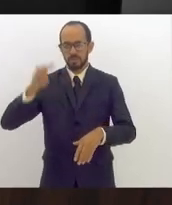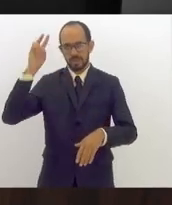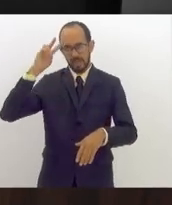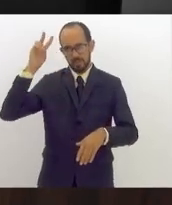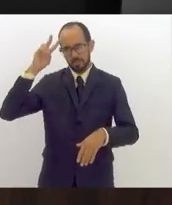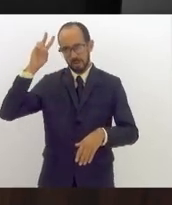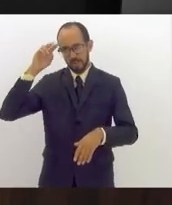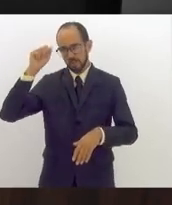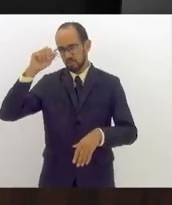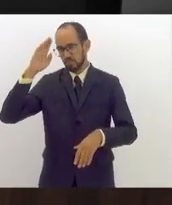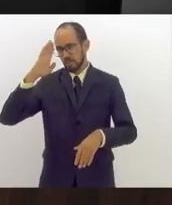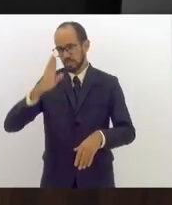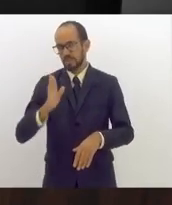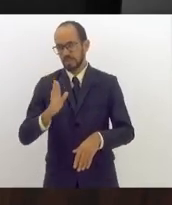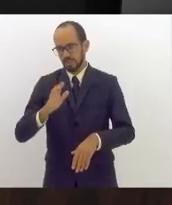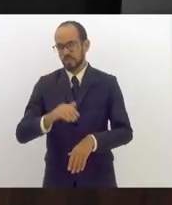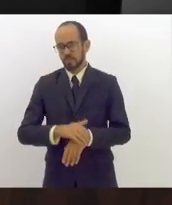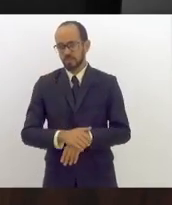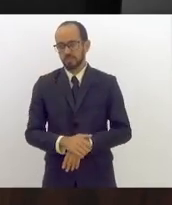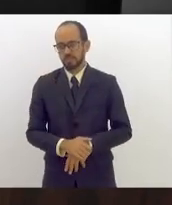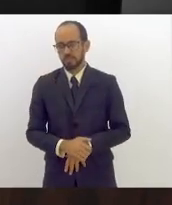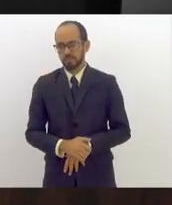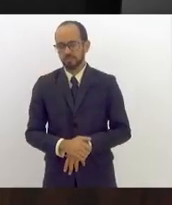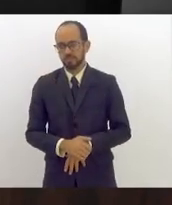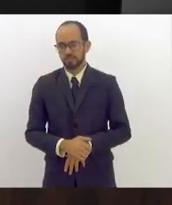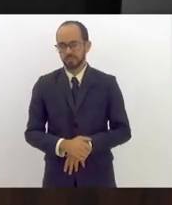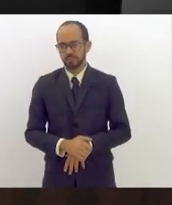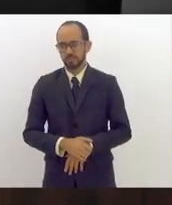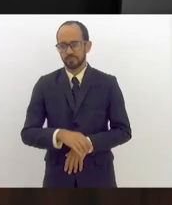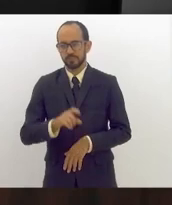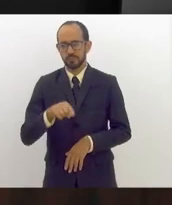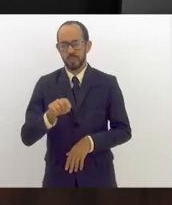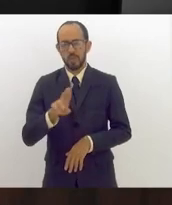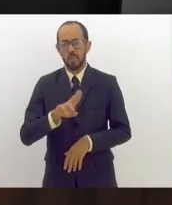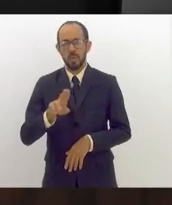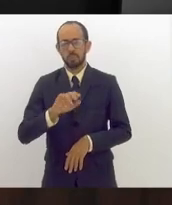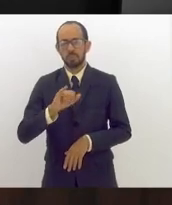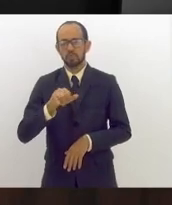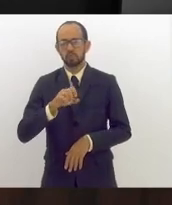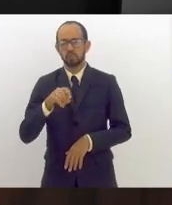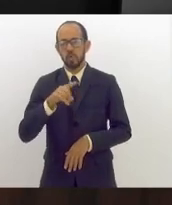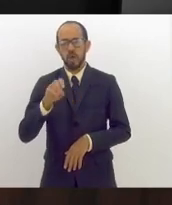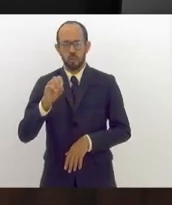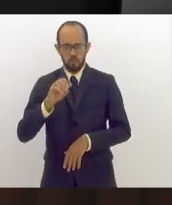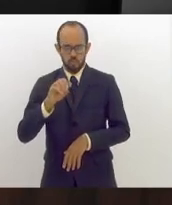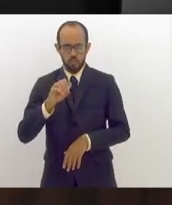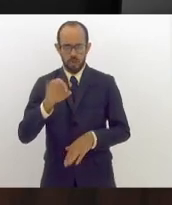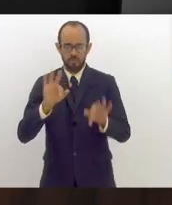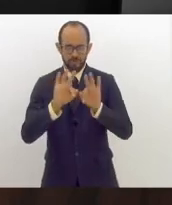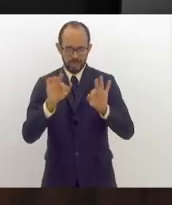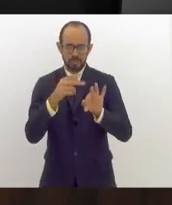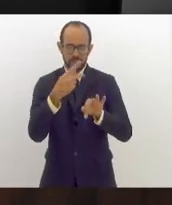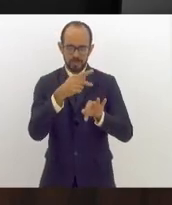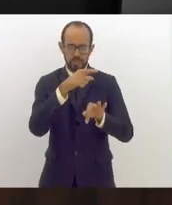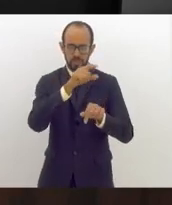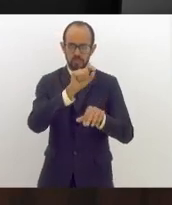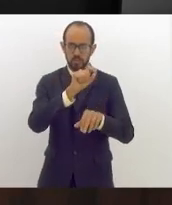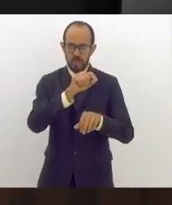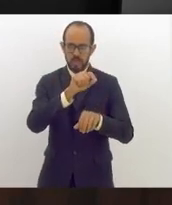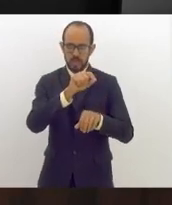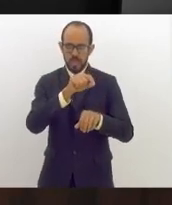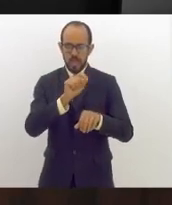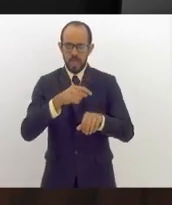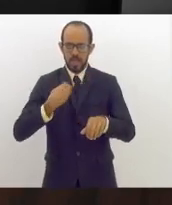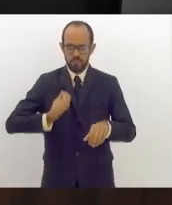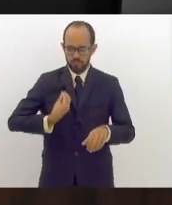um grande brasileiro chamado João que ele diz mais ou menos assim correr da vida